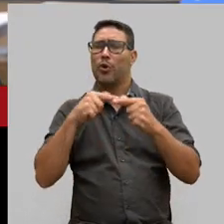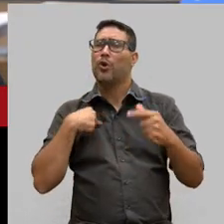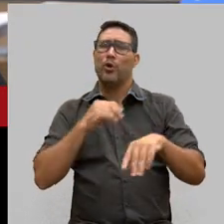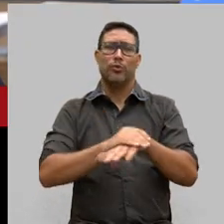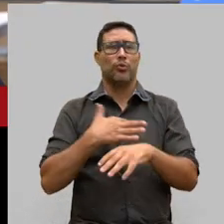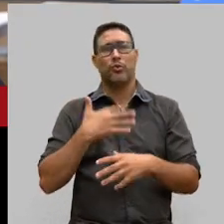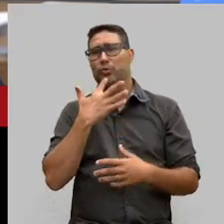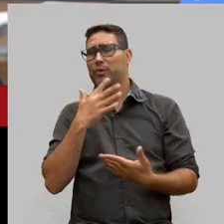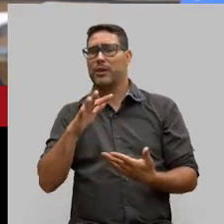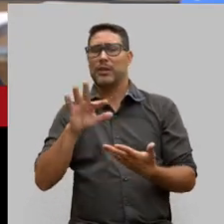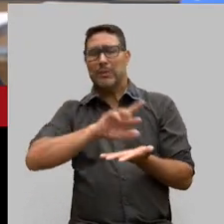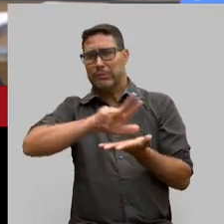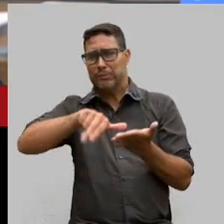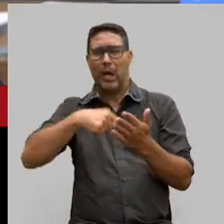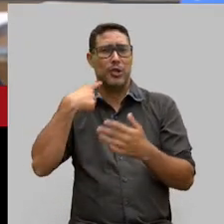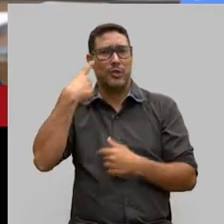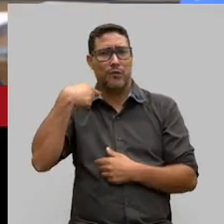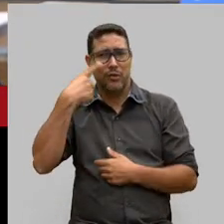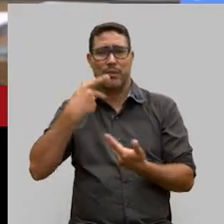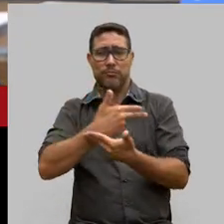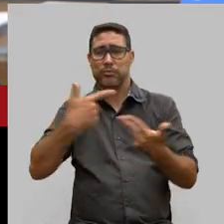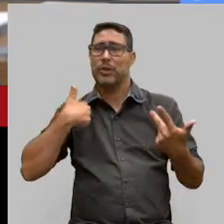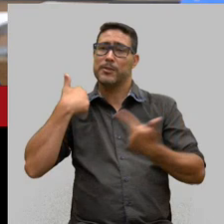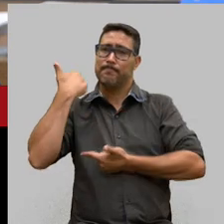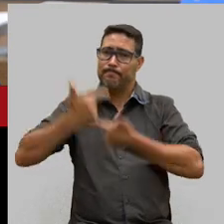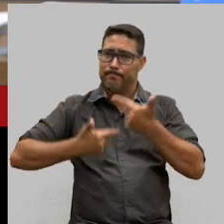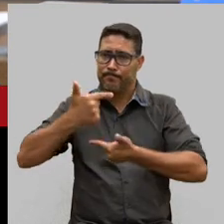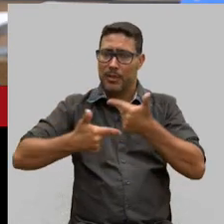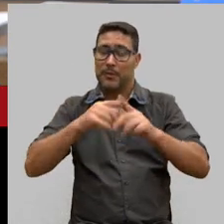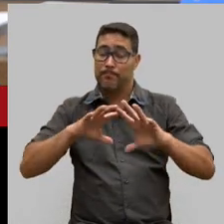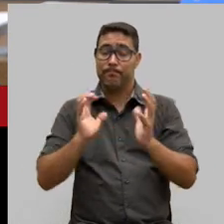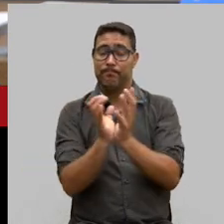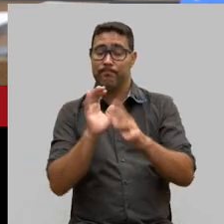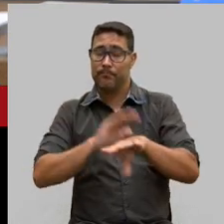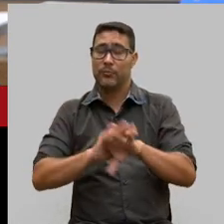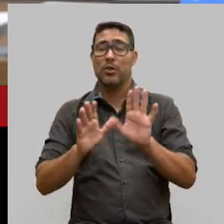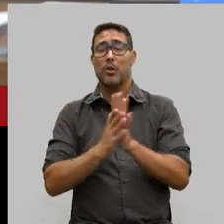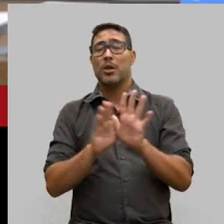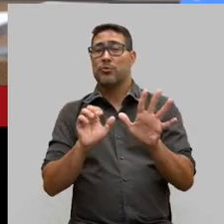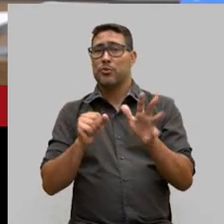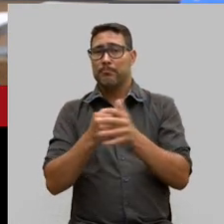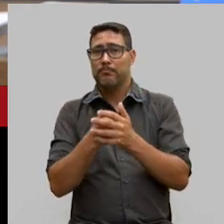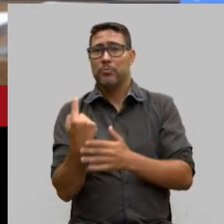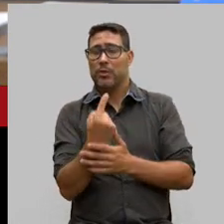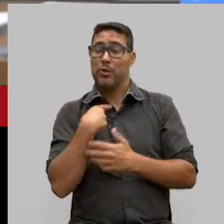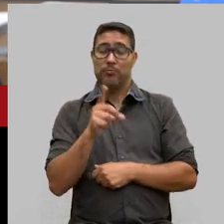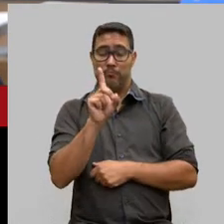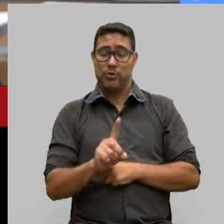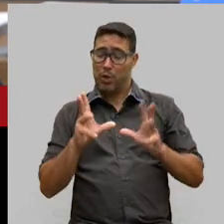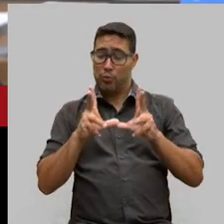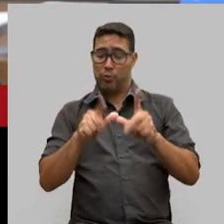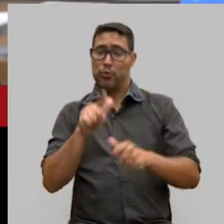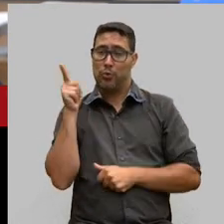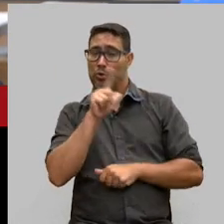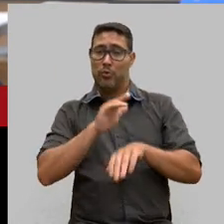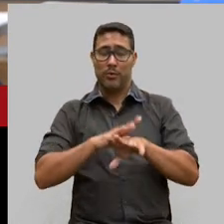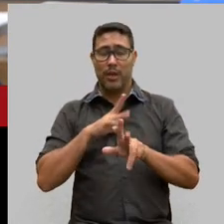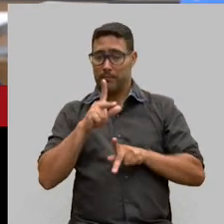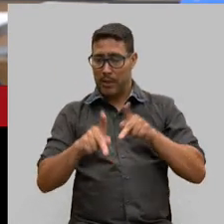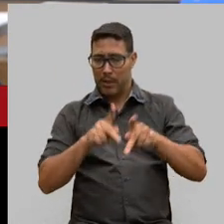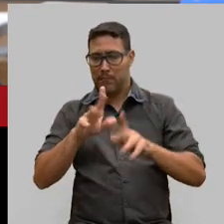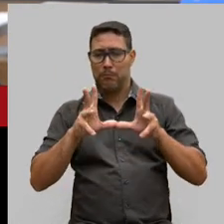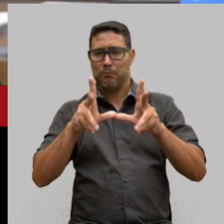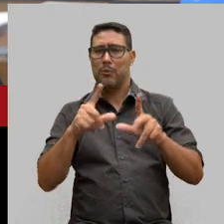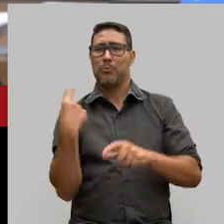pública em que a gente tá trabalhando nessa rede de proteção para poder fazer essa conscientização que os direitos chegue à população é função do